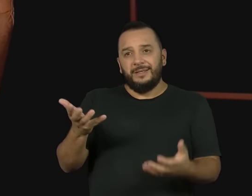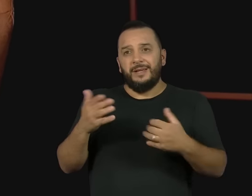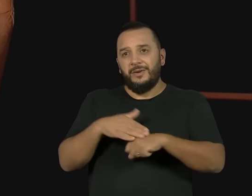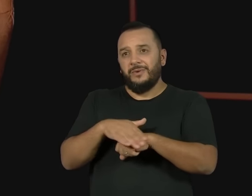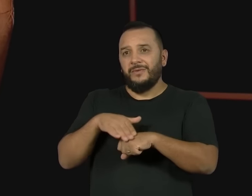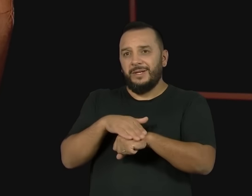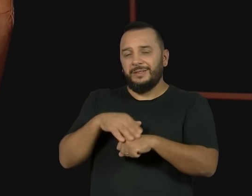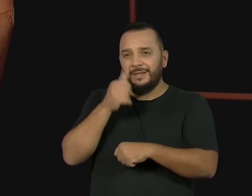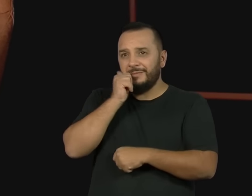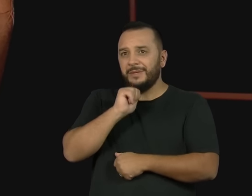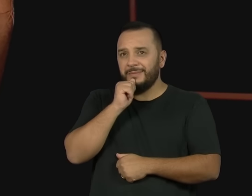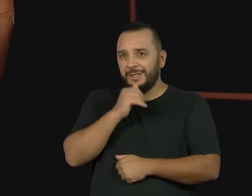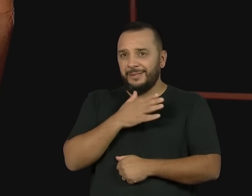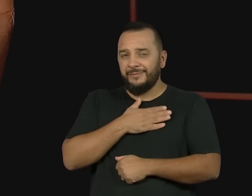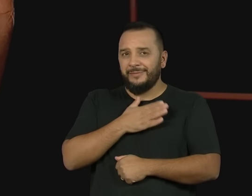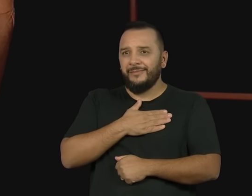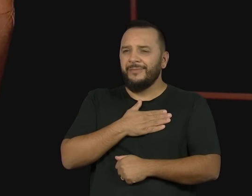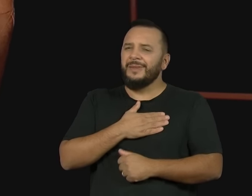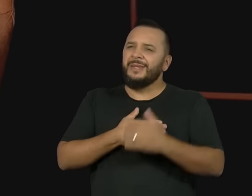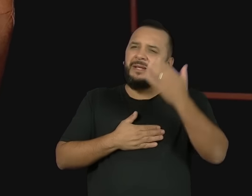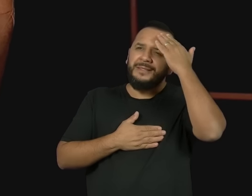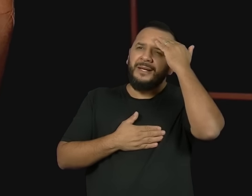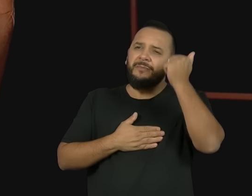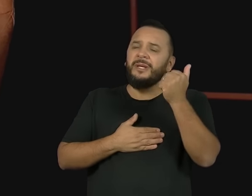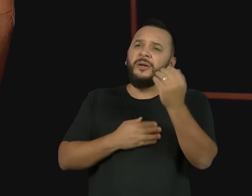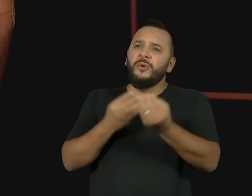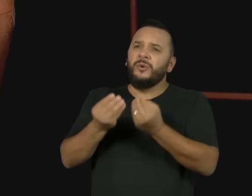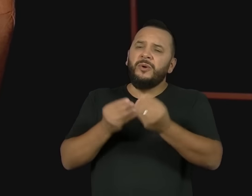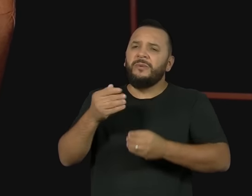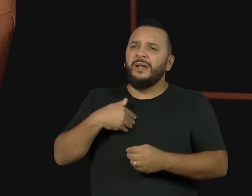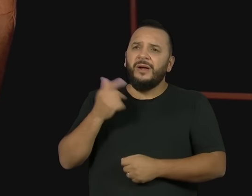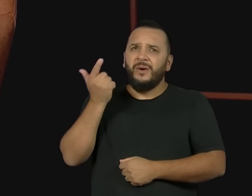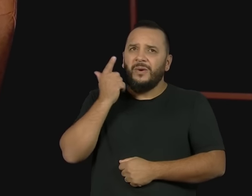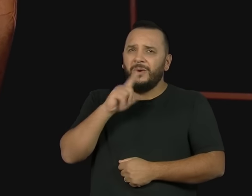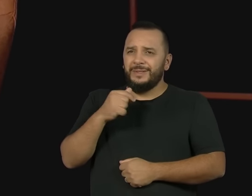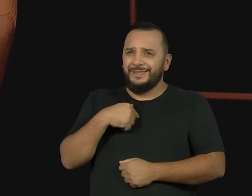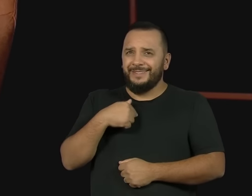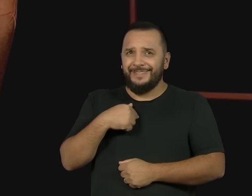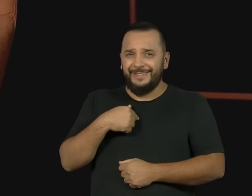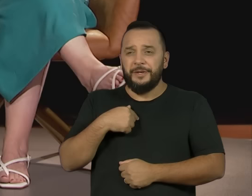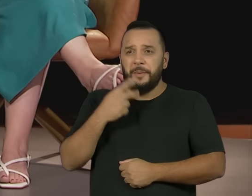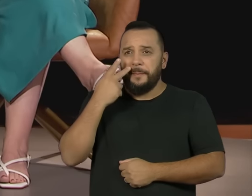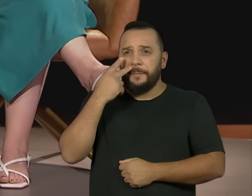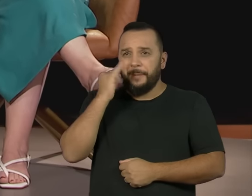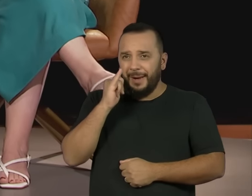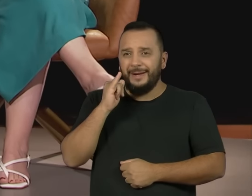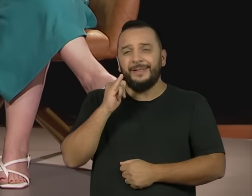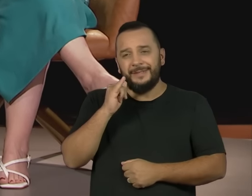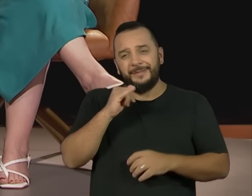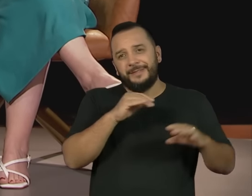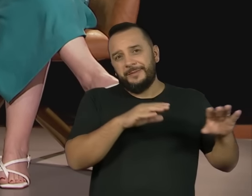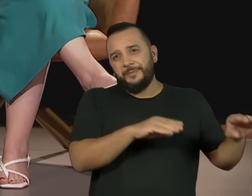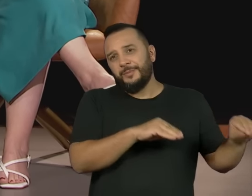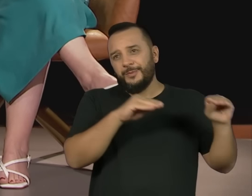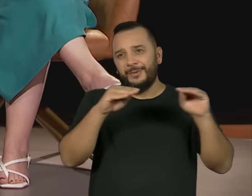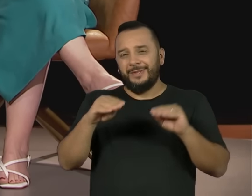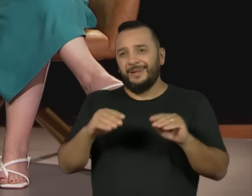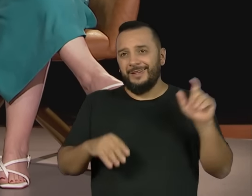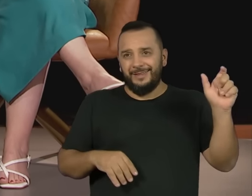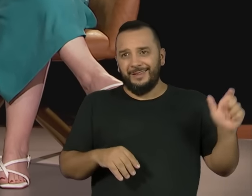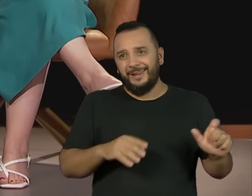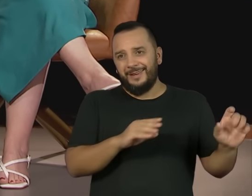para saber como que ela tinha conseguido tirar meu pai da Itália. Porque eles